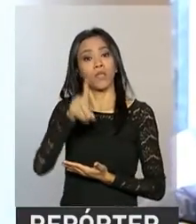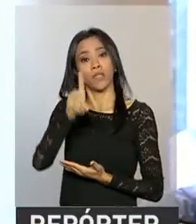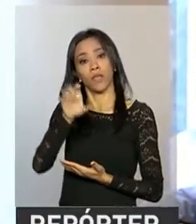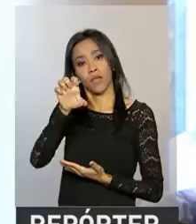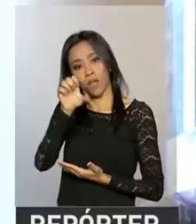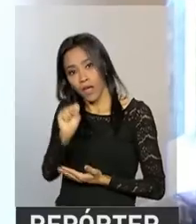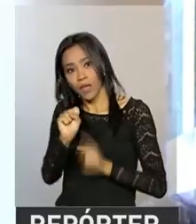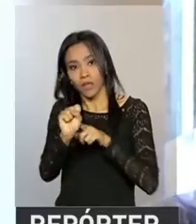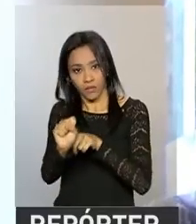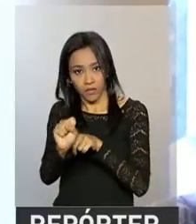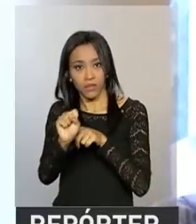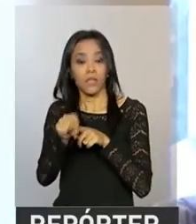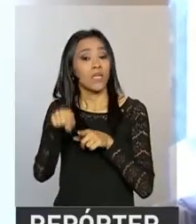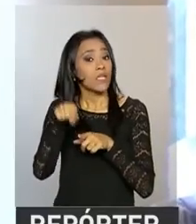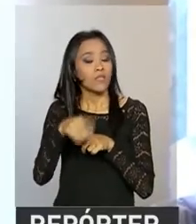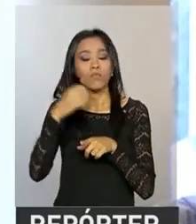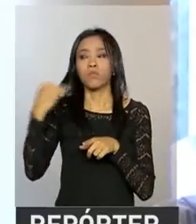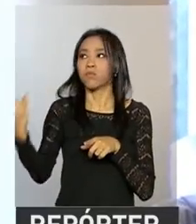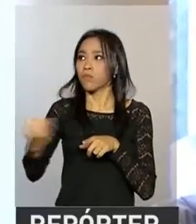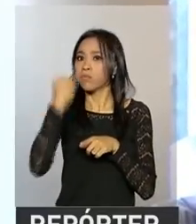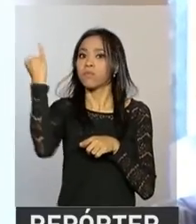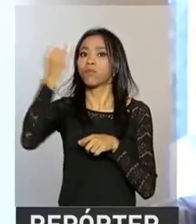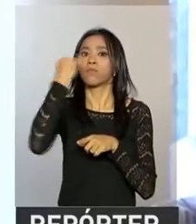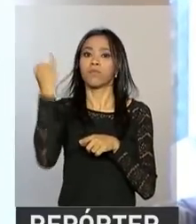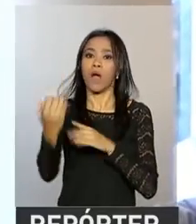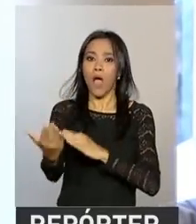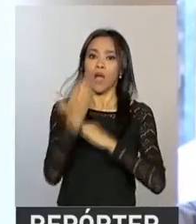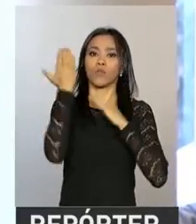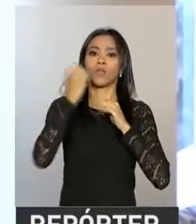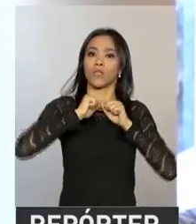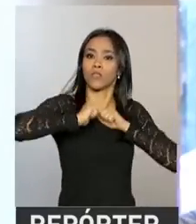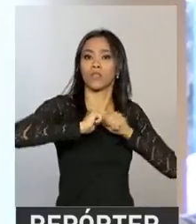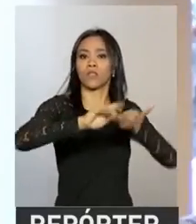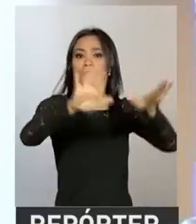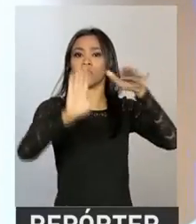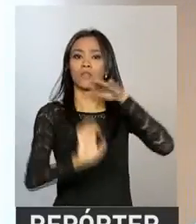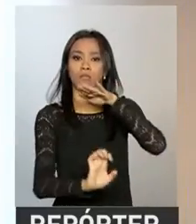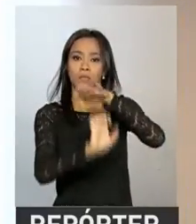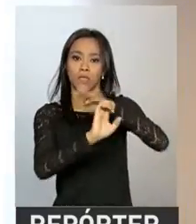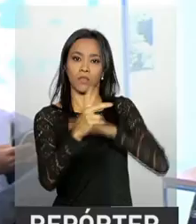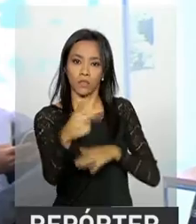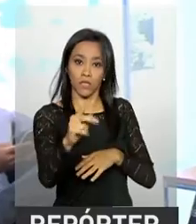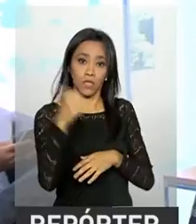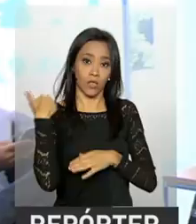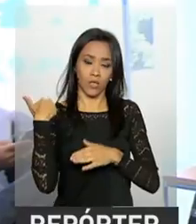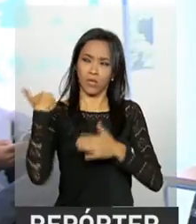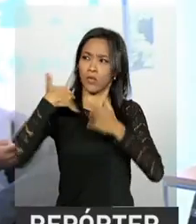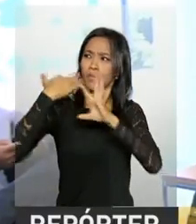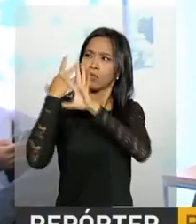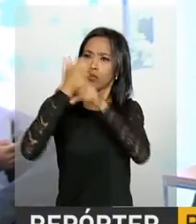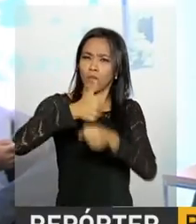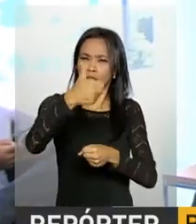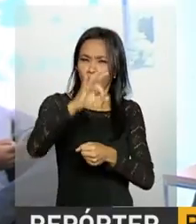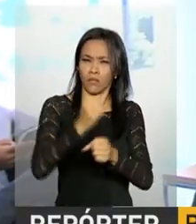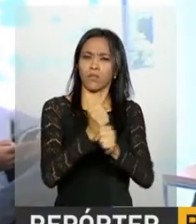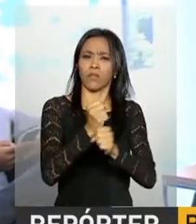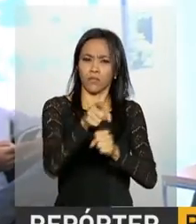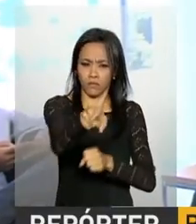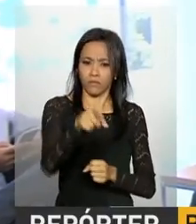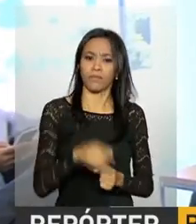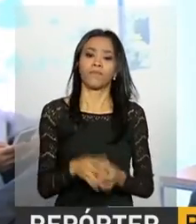de investimentos do banco foi fundamental para a expansão da empresa nos últimos dez anos o bebê é sempre um momento muito importante